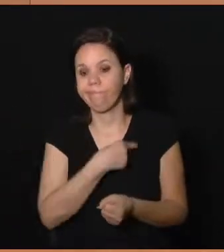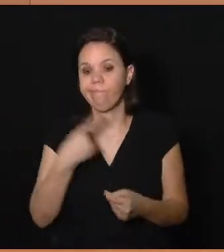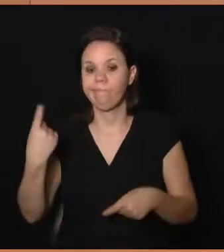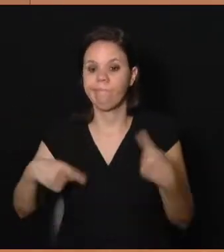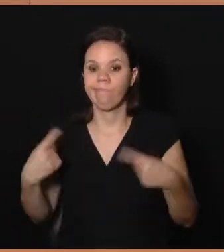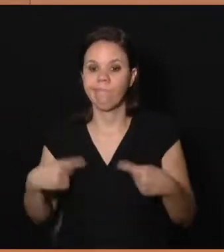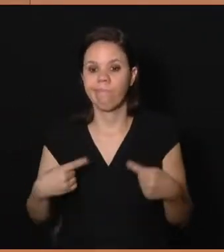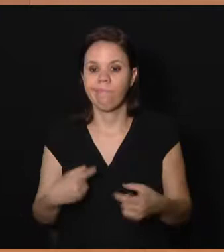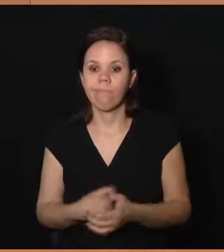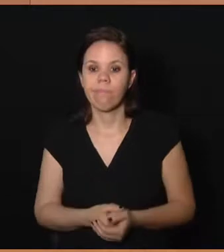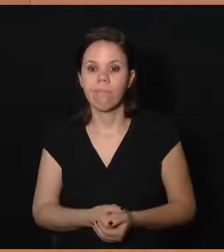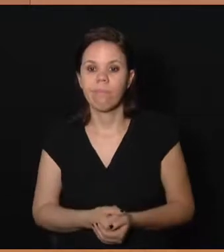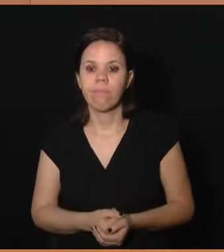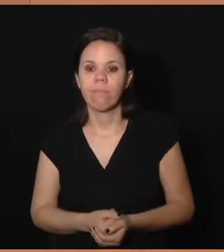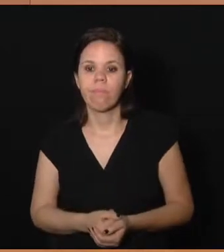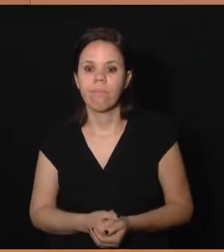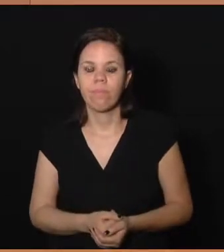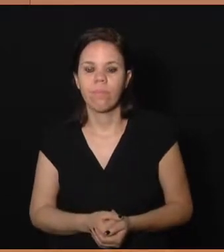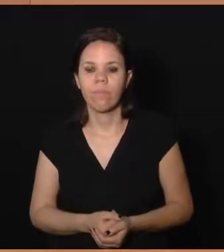né?